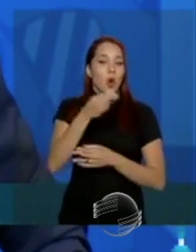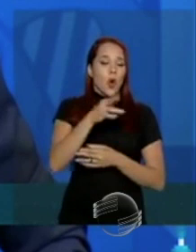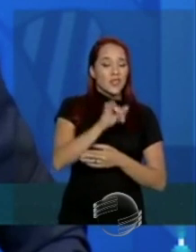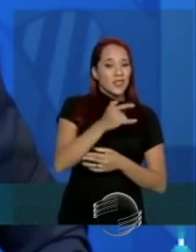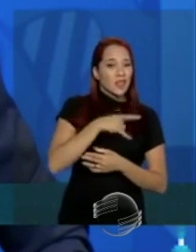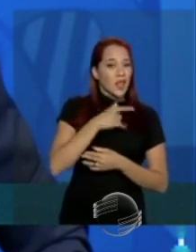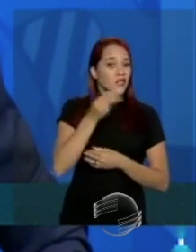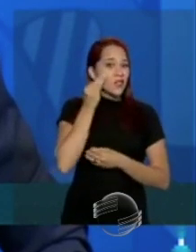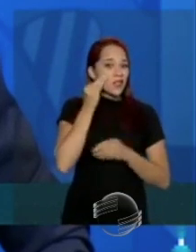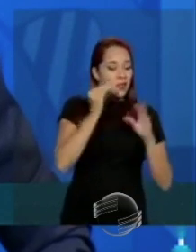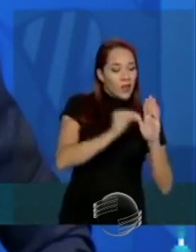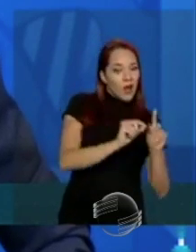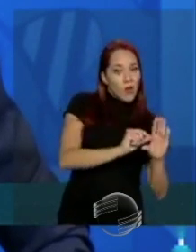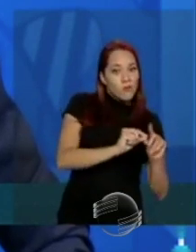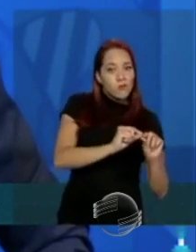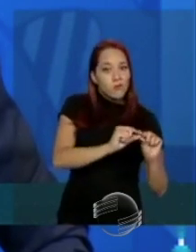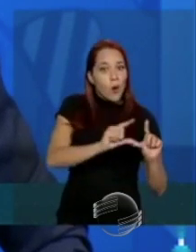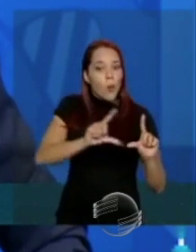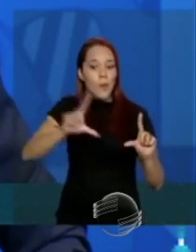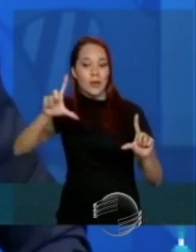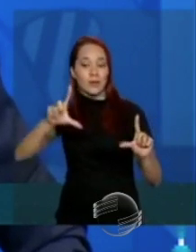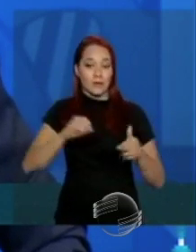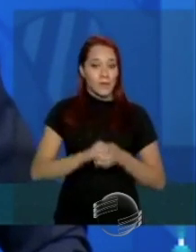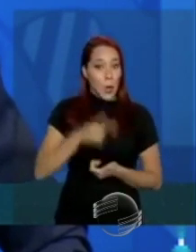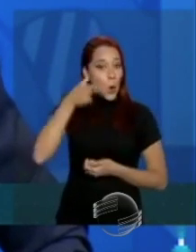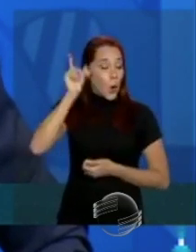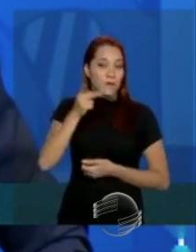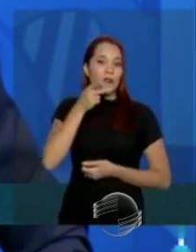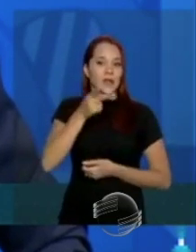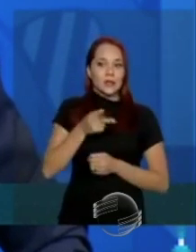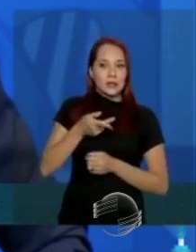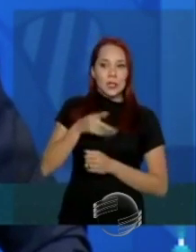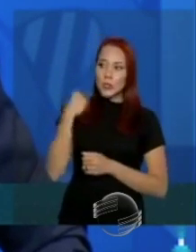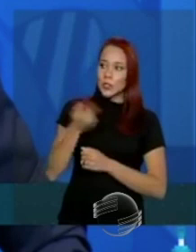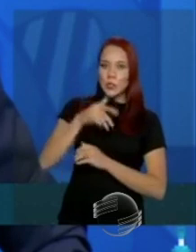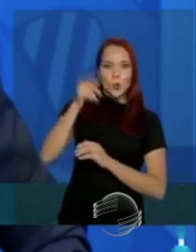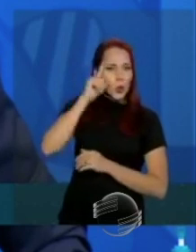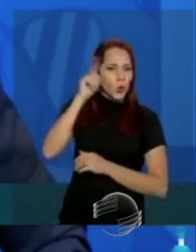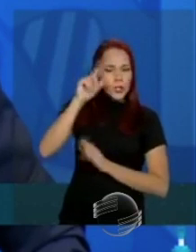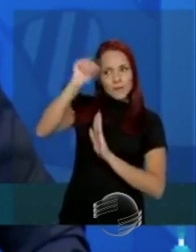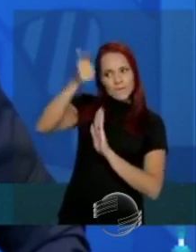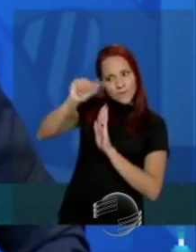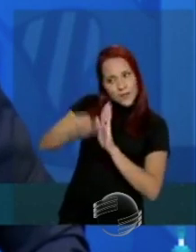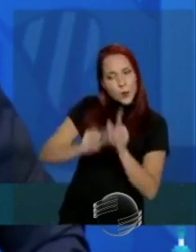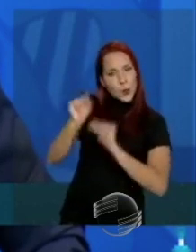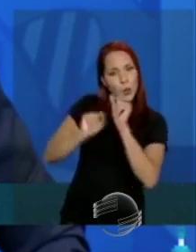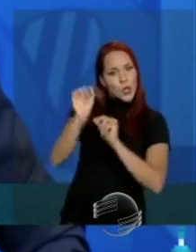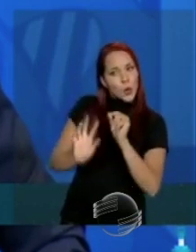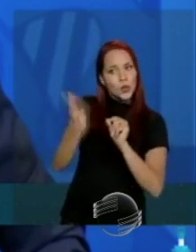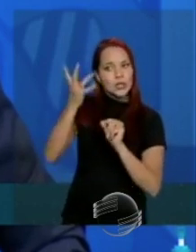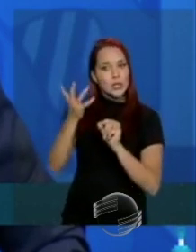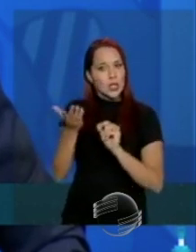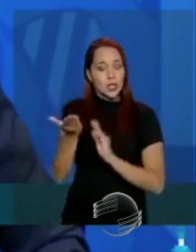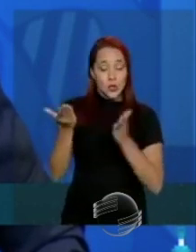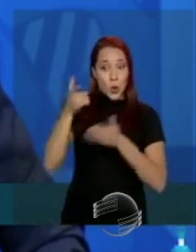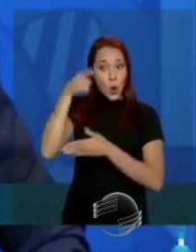linha de tendência de aumento. Como eu falei ontem, a gente avalia todo dia o que está acontecendo até hoje, até ontem,